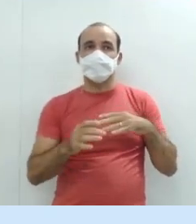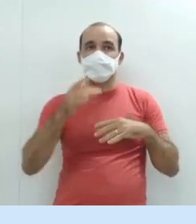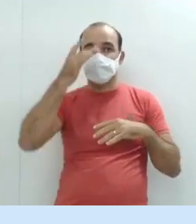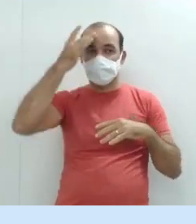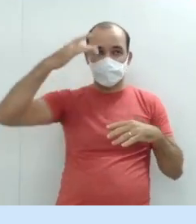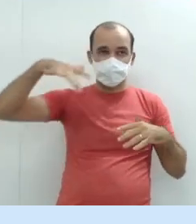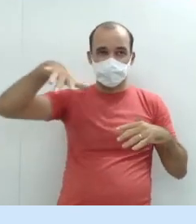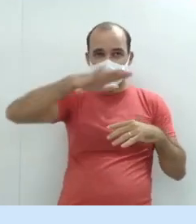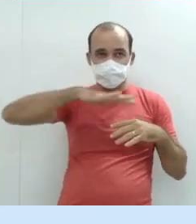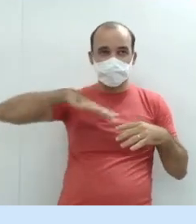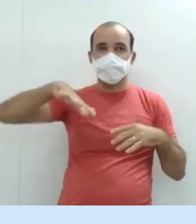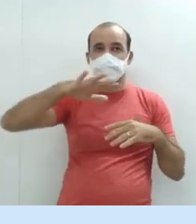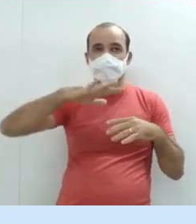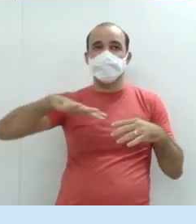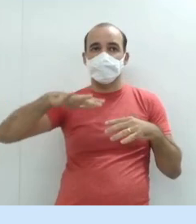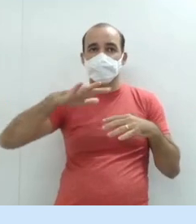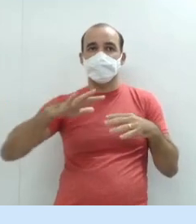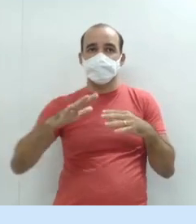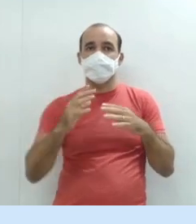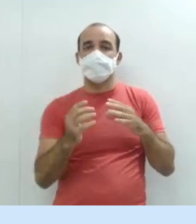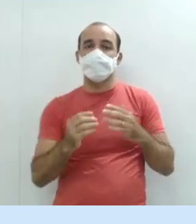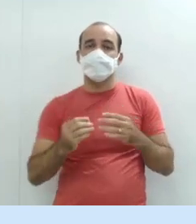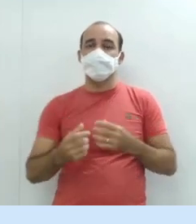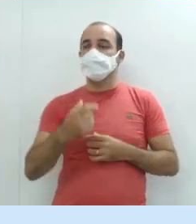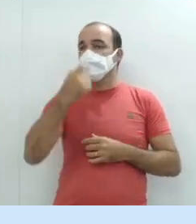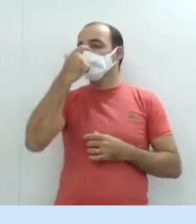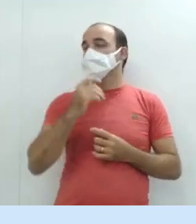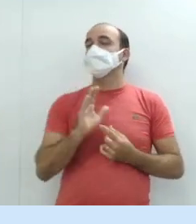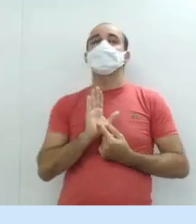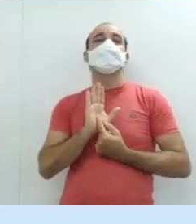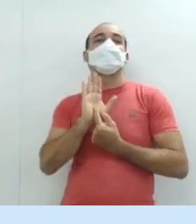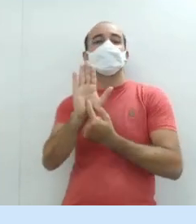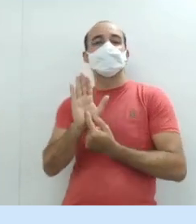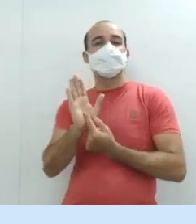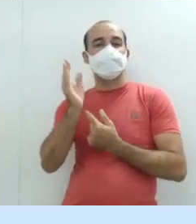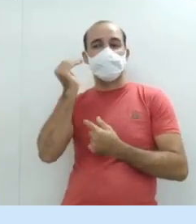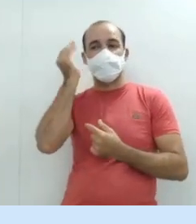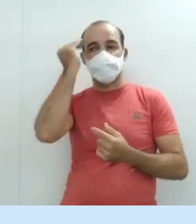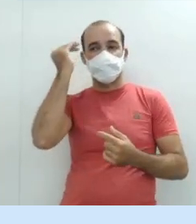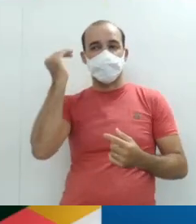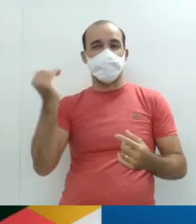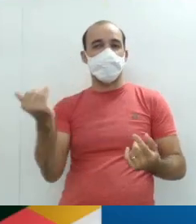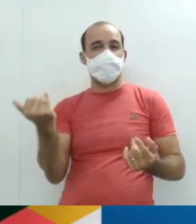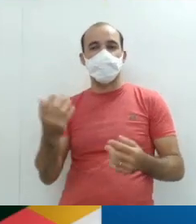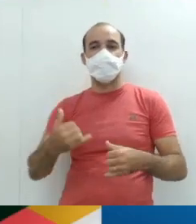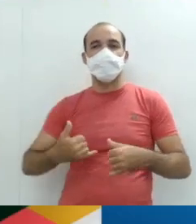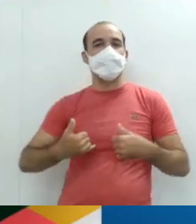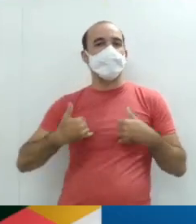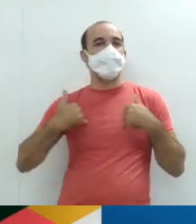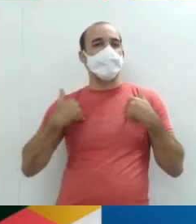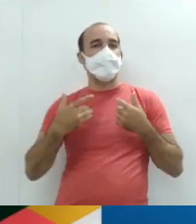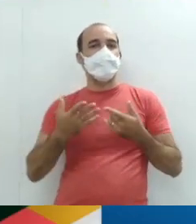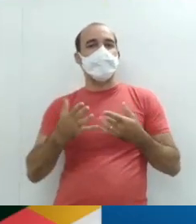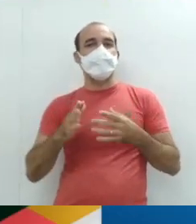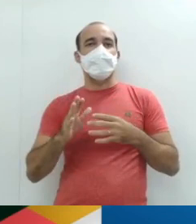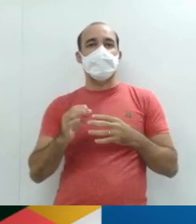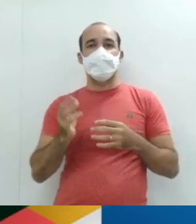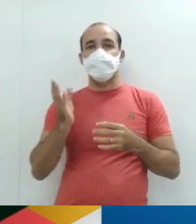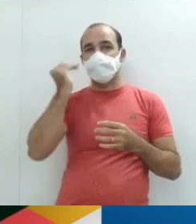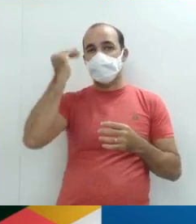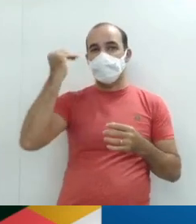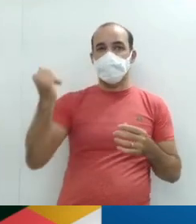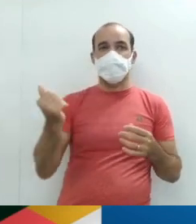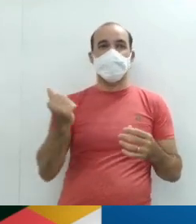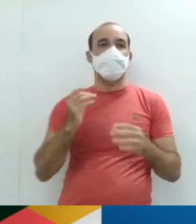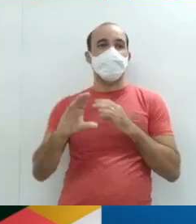que precisam mostrar, precisam demonstrar aos indivíduos. E nós precisamos entender